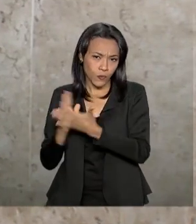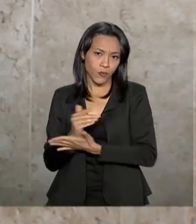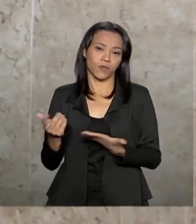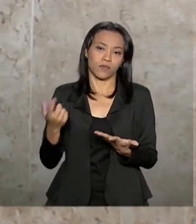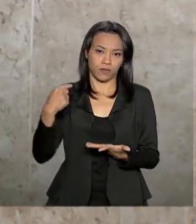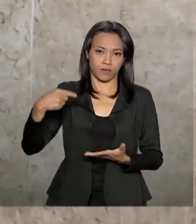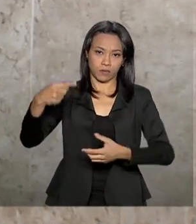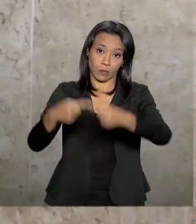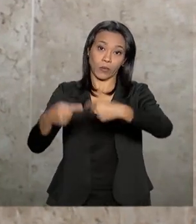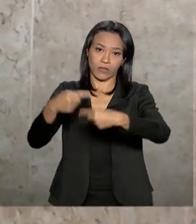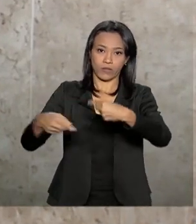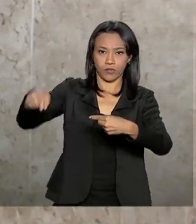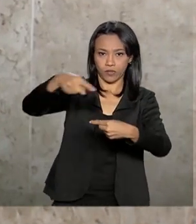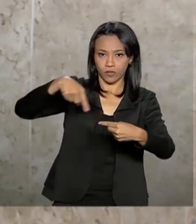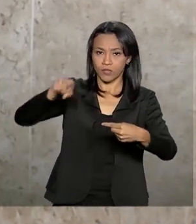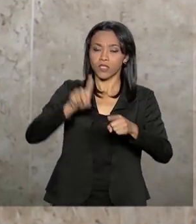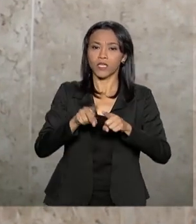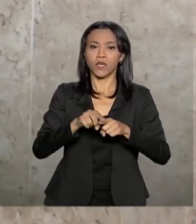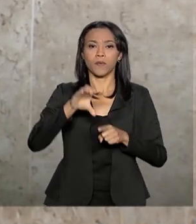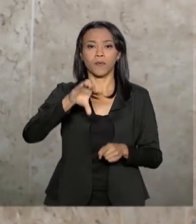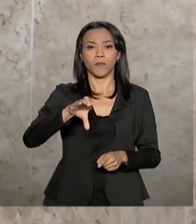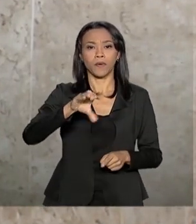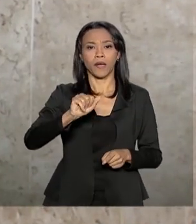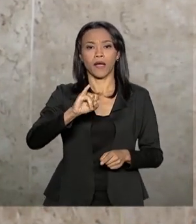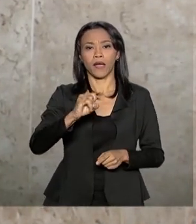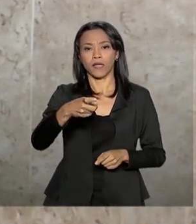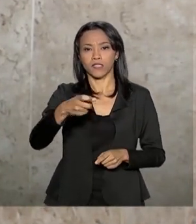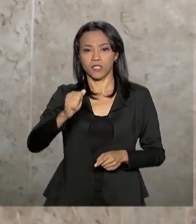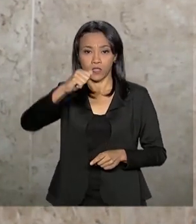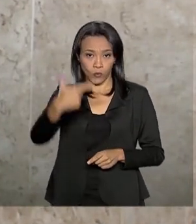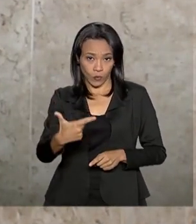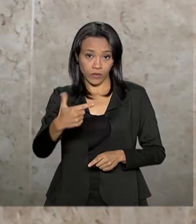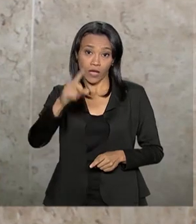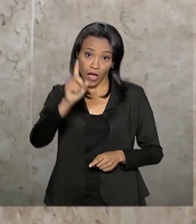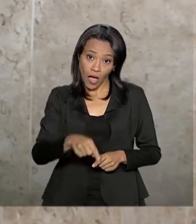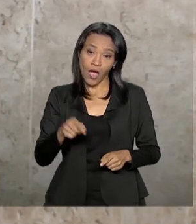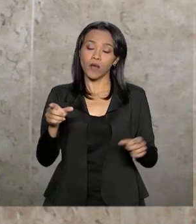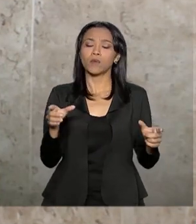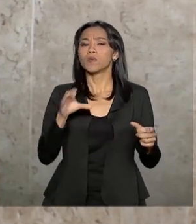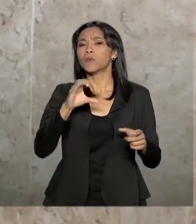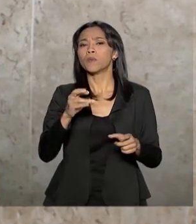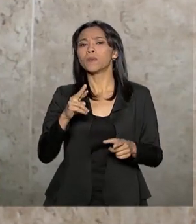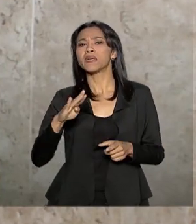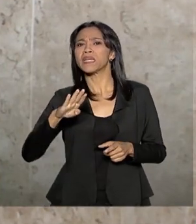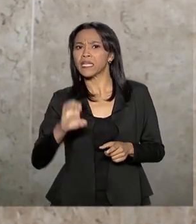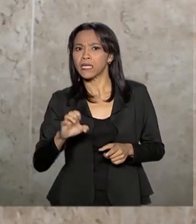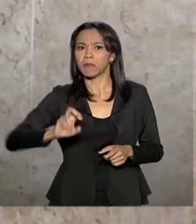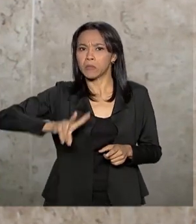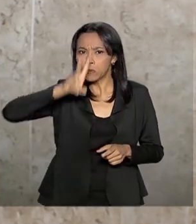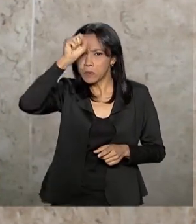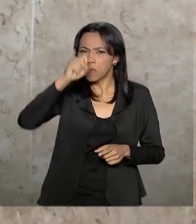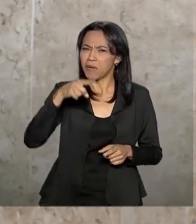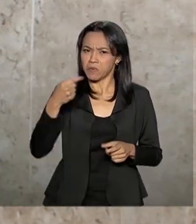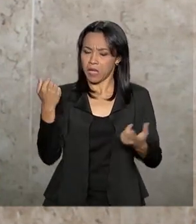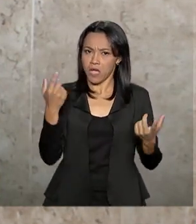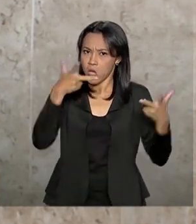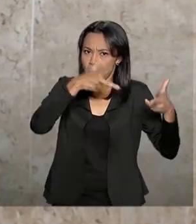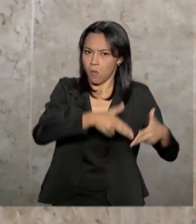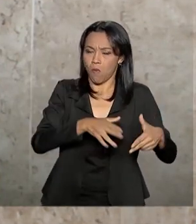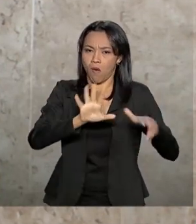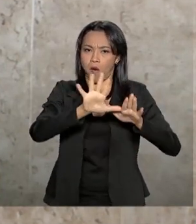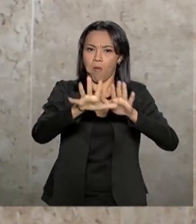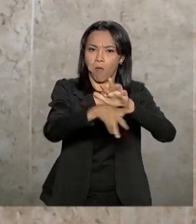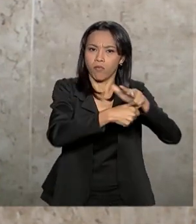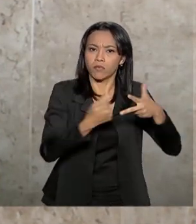de que o caixa 2 é um crime grave mas não tem a mesma gravidade que corrupção que